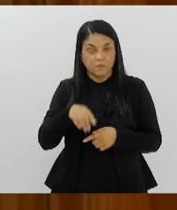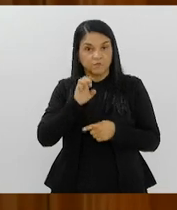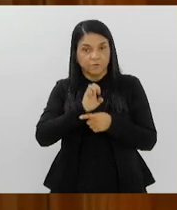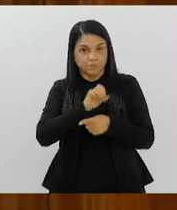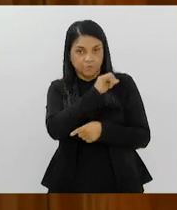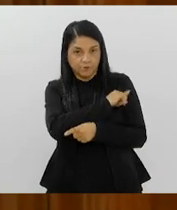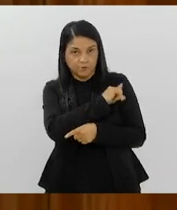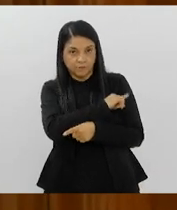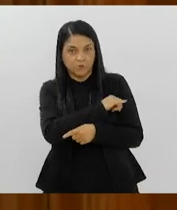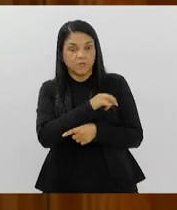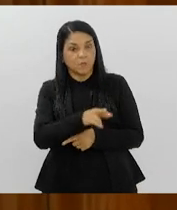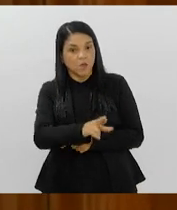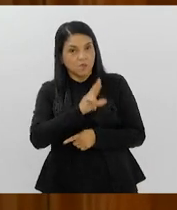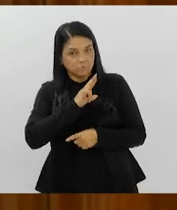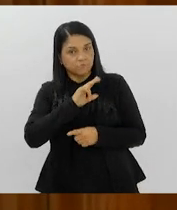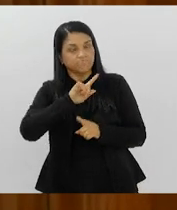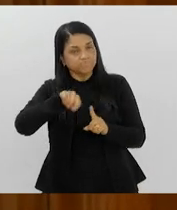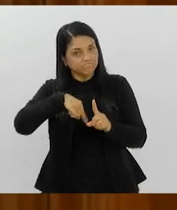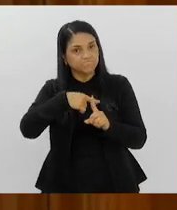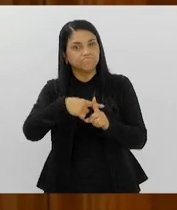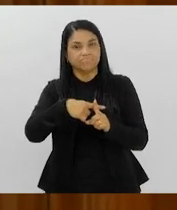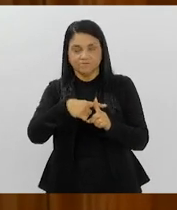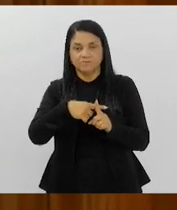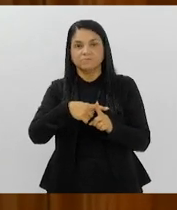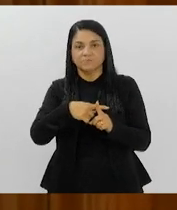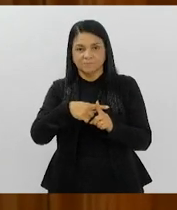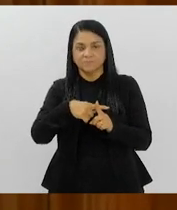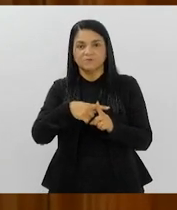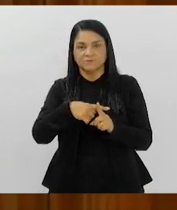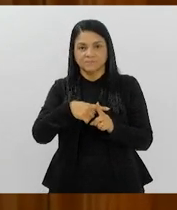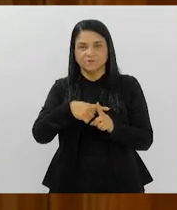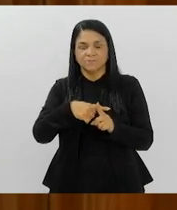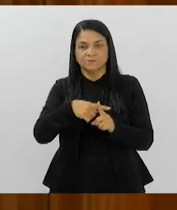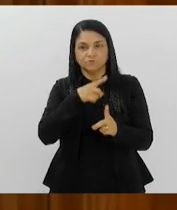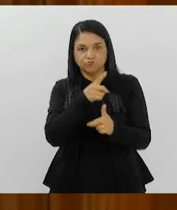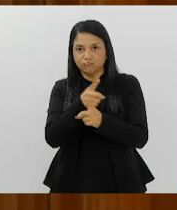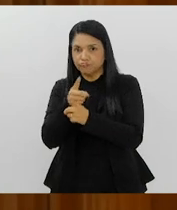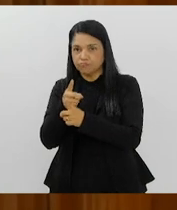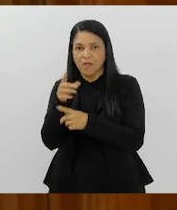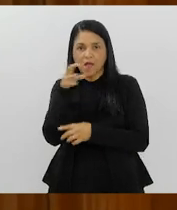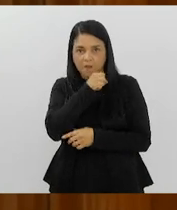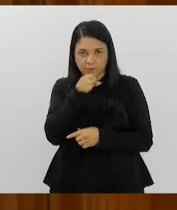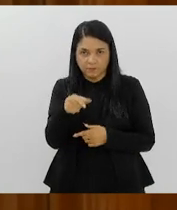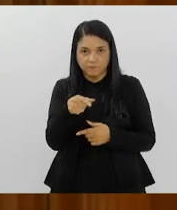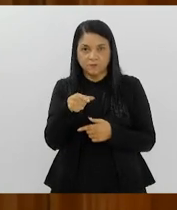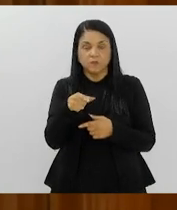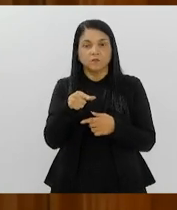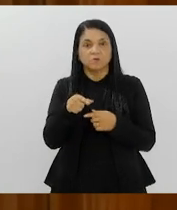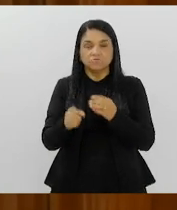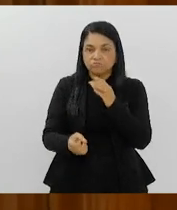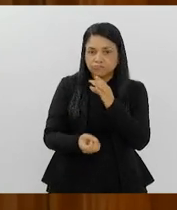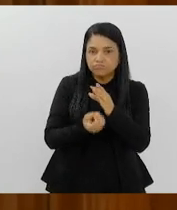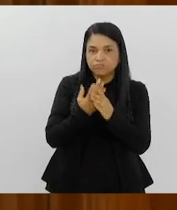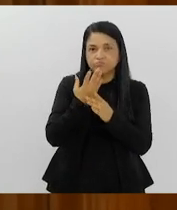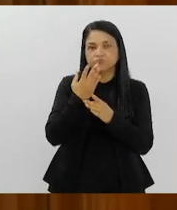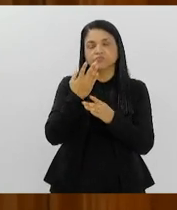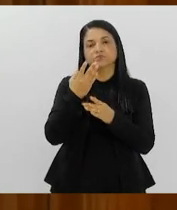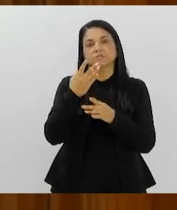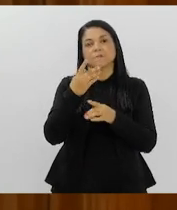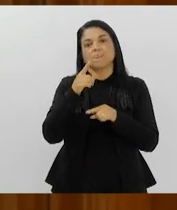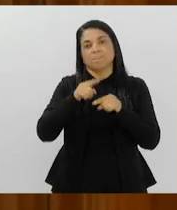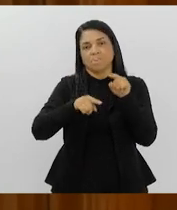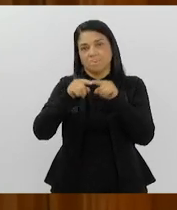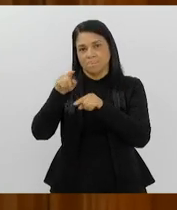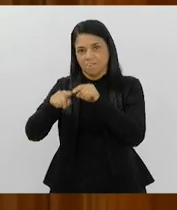tem resultados significativos nesse sentido, né? De fato, depois da implementação dessas ferramentas, desses instrumentos que eu citei